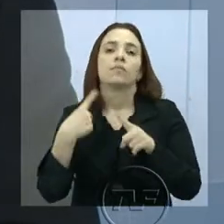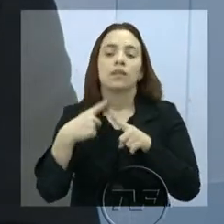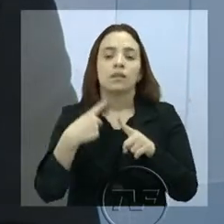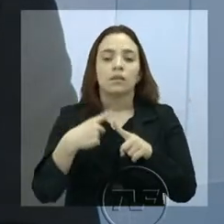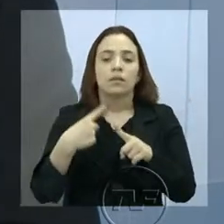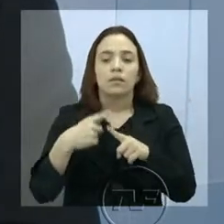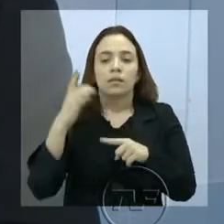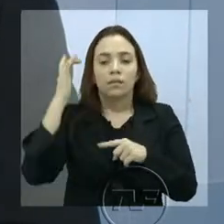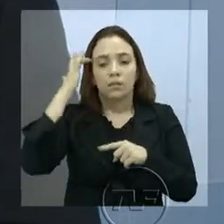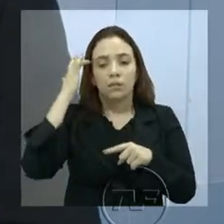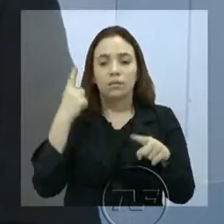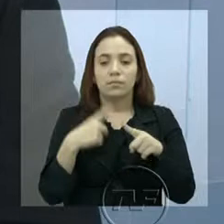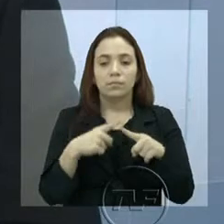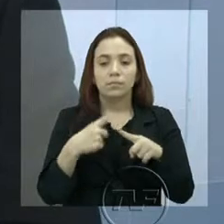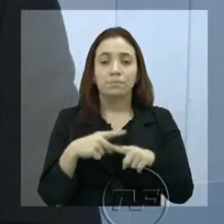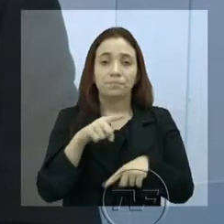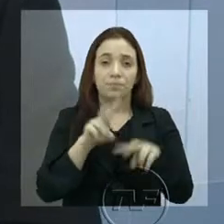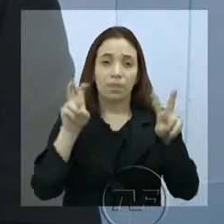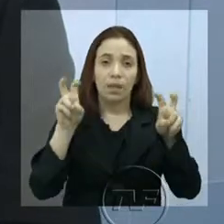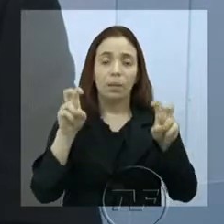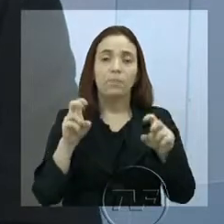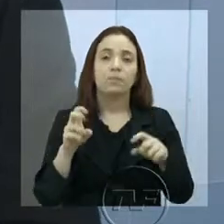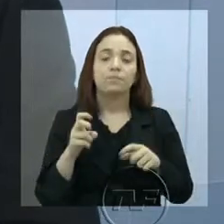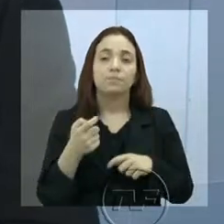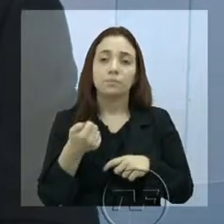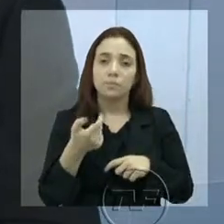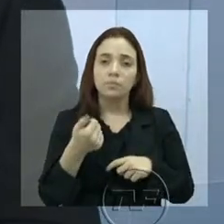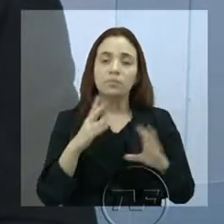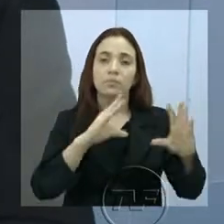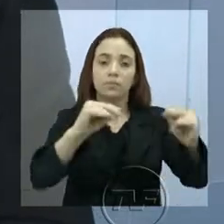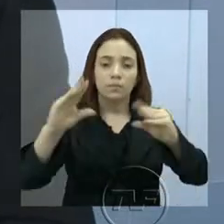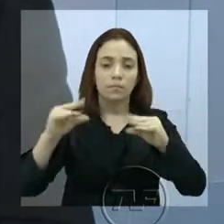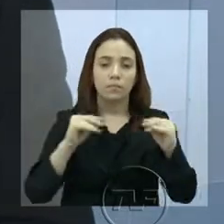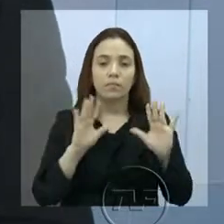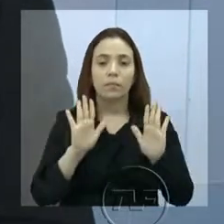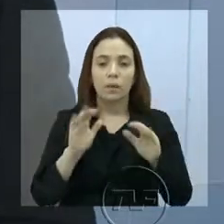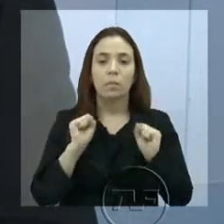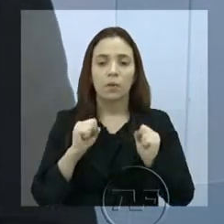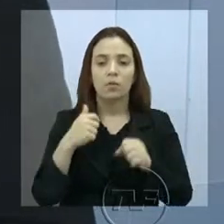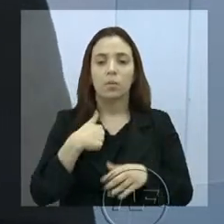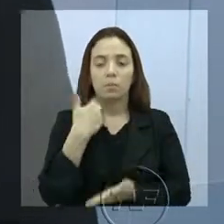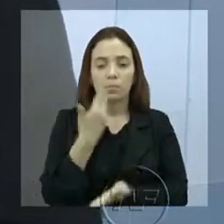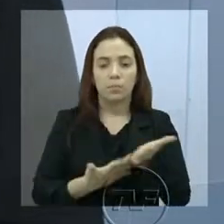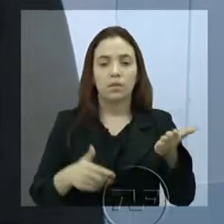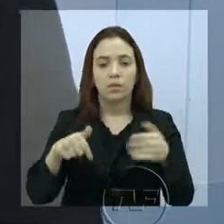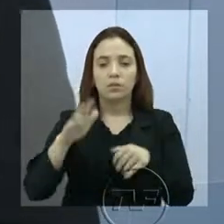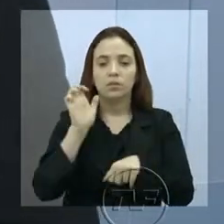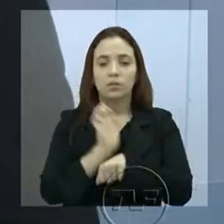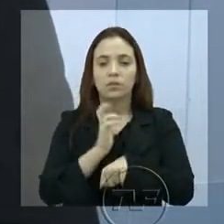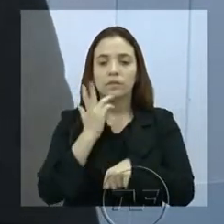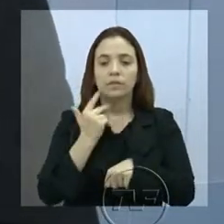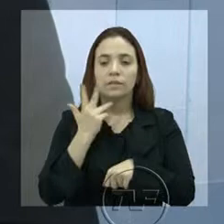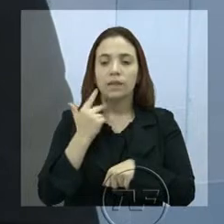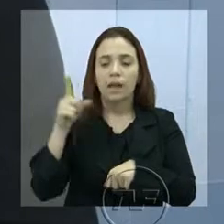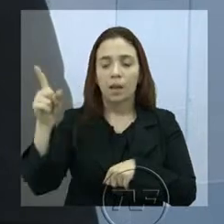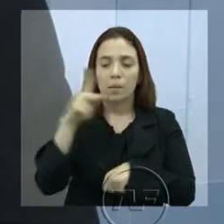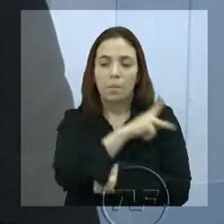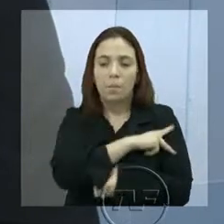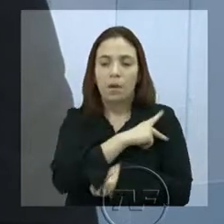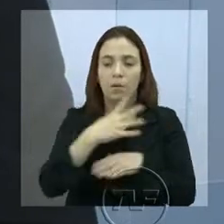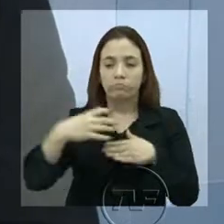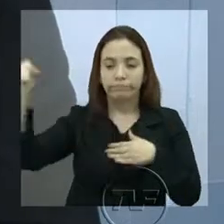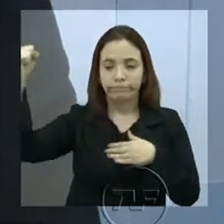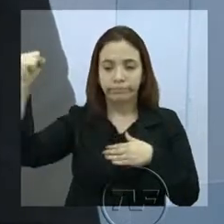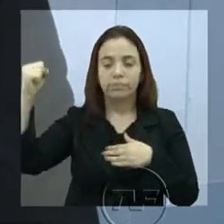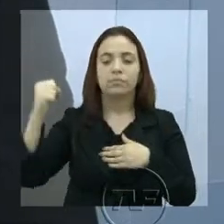que é um tema que está sendo pouco debatido, mas nós temos uma grande chance de perdermos territórios nossos. E é uma questão antiga,